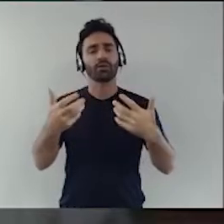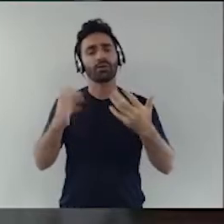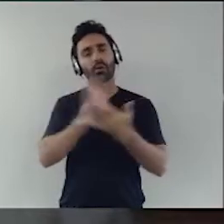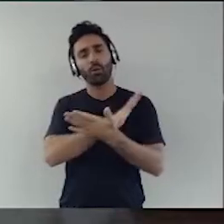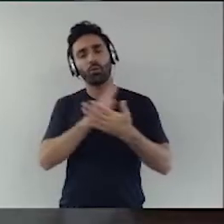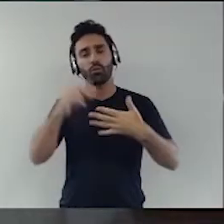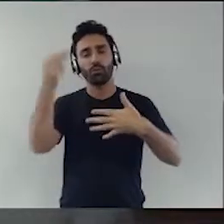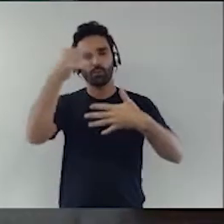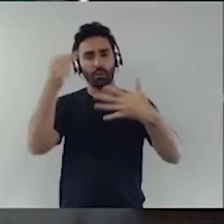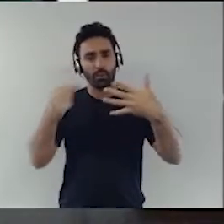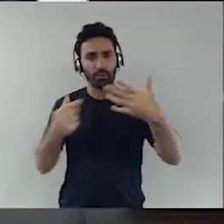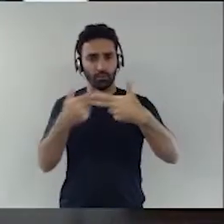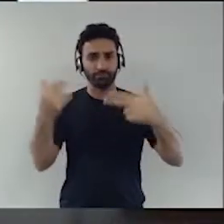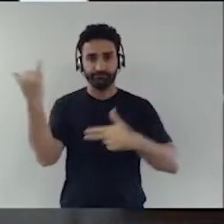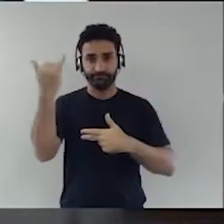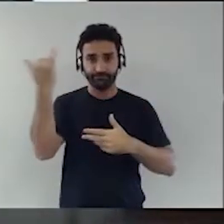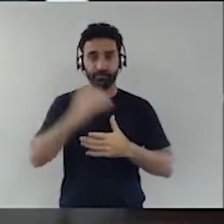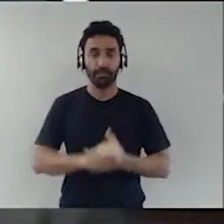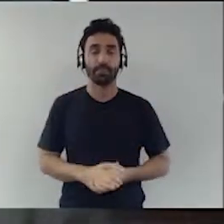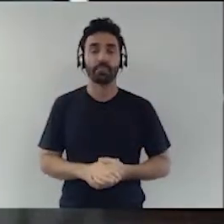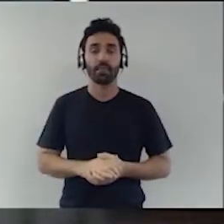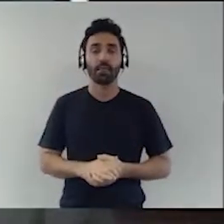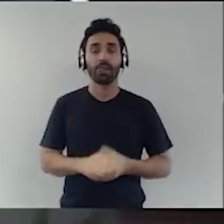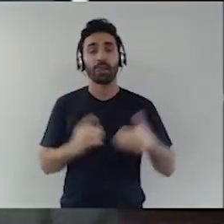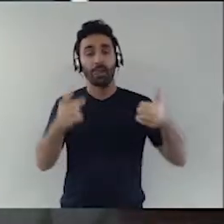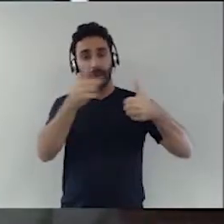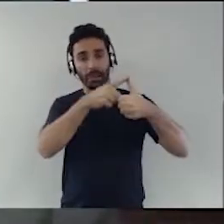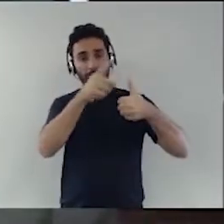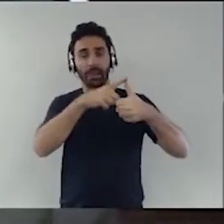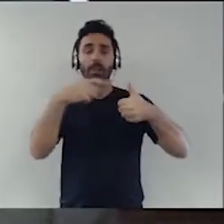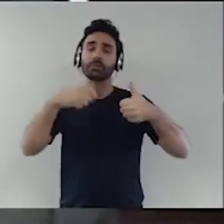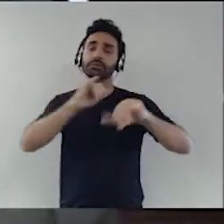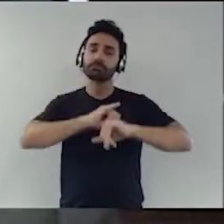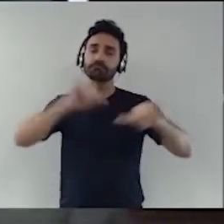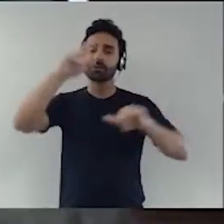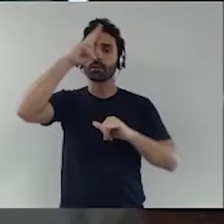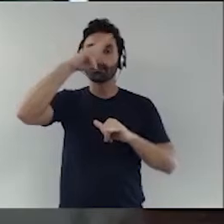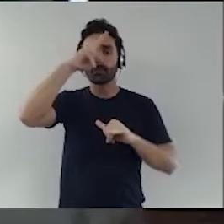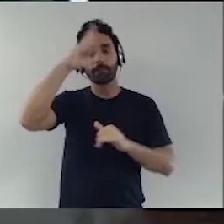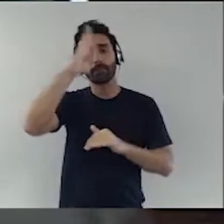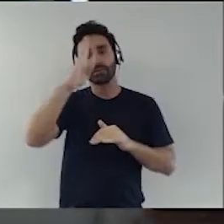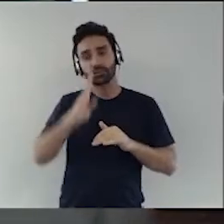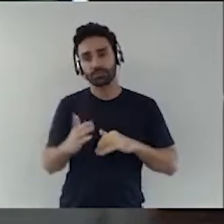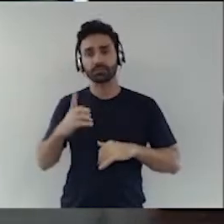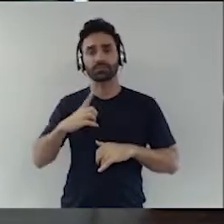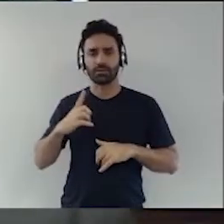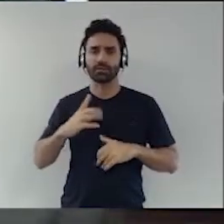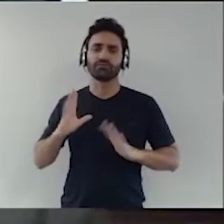pontuações importantes. Em primeiro lugar, é necessário nós lembrarmos que o Brasil tem uma